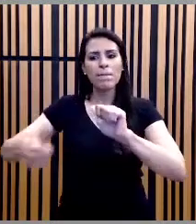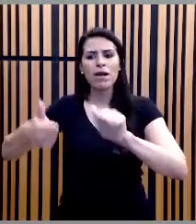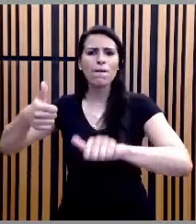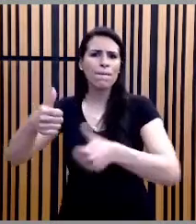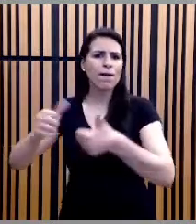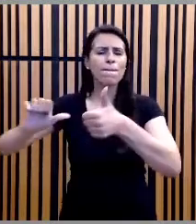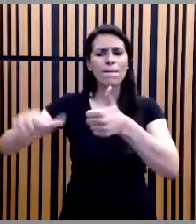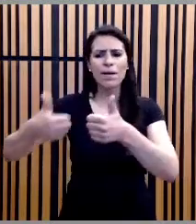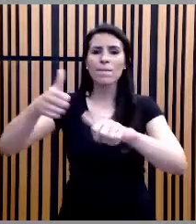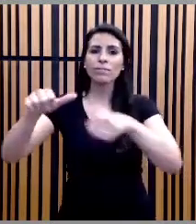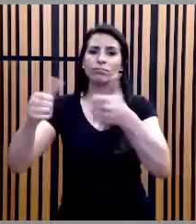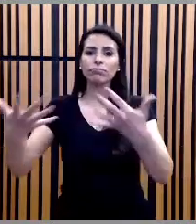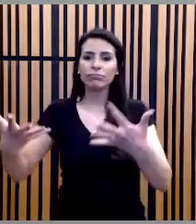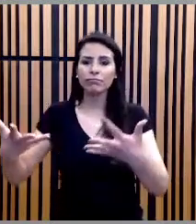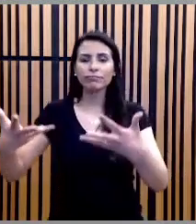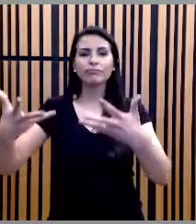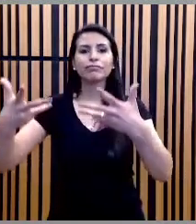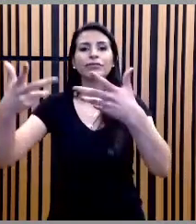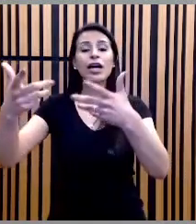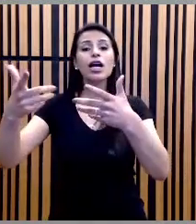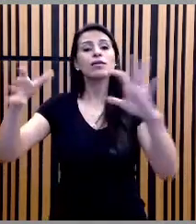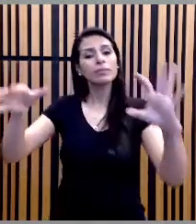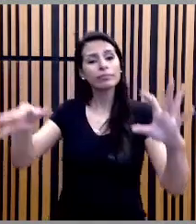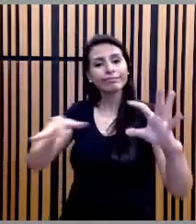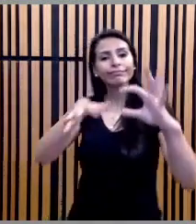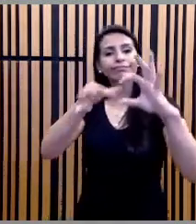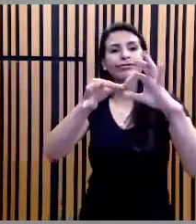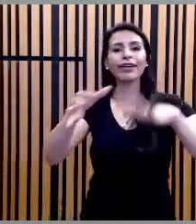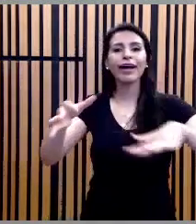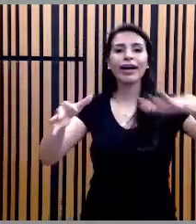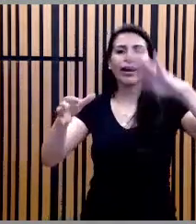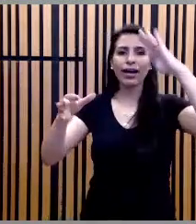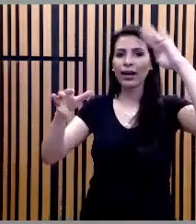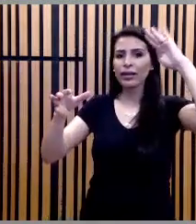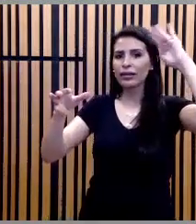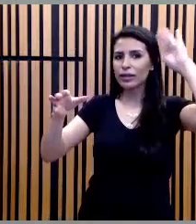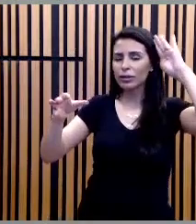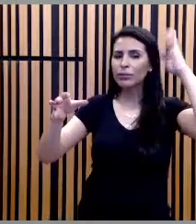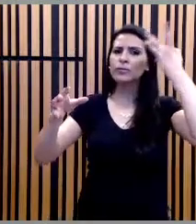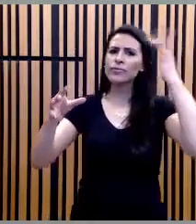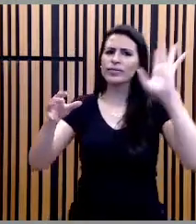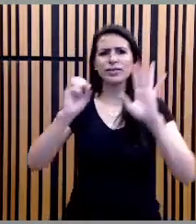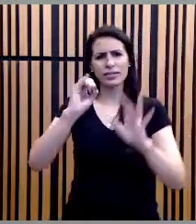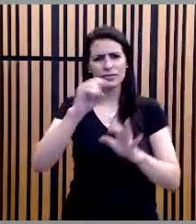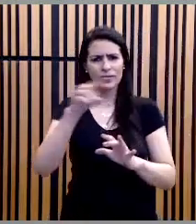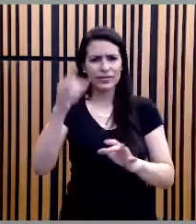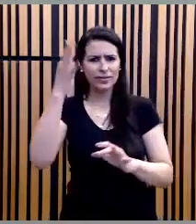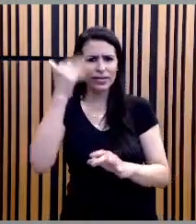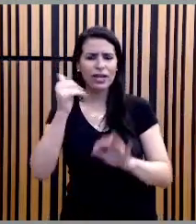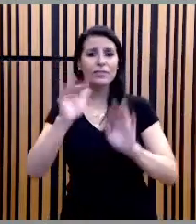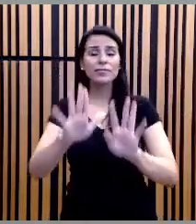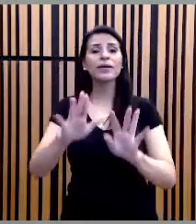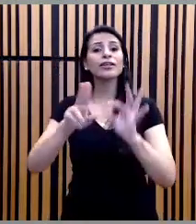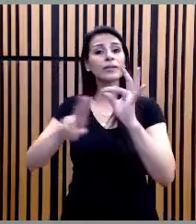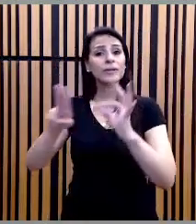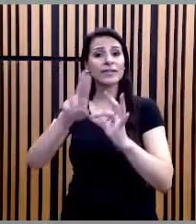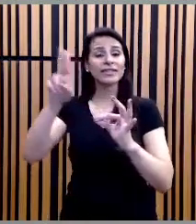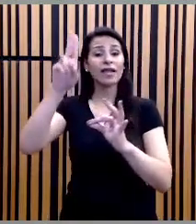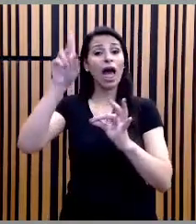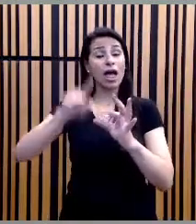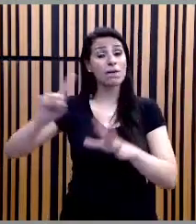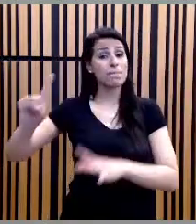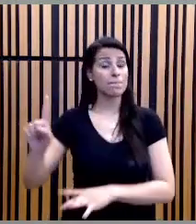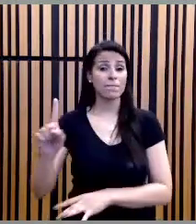vez nos aproximando mais da academia. Não sei se vocês que estão nos acompanhando sabem, mas a Unicinos é a